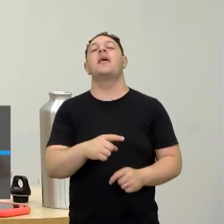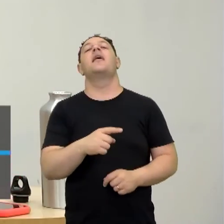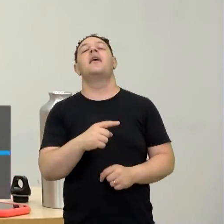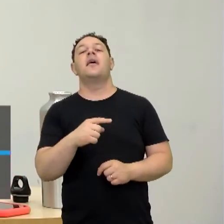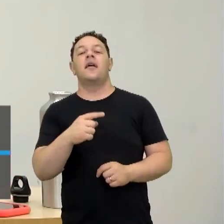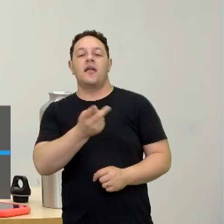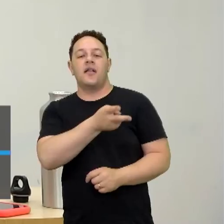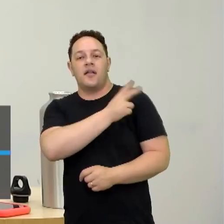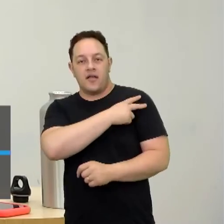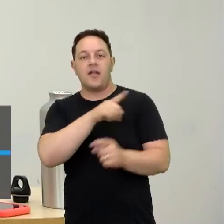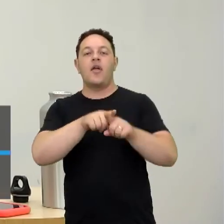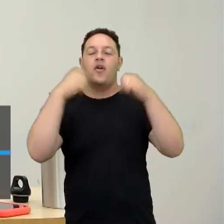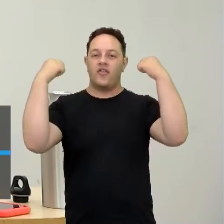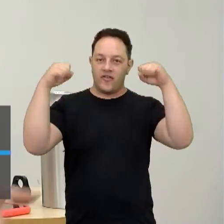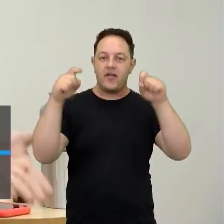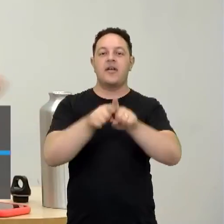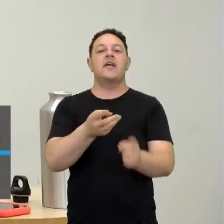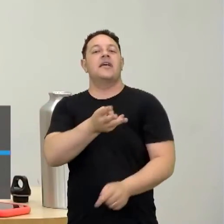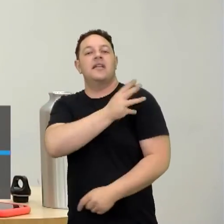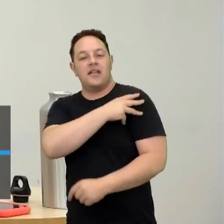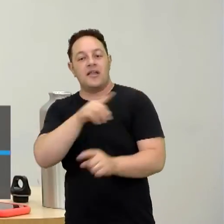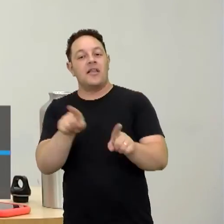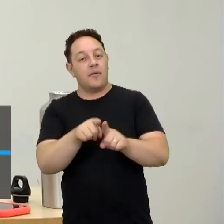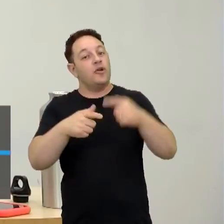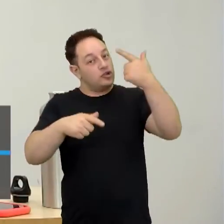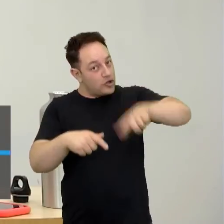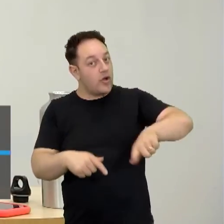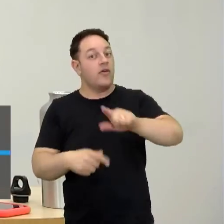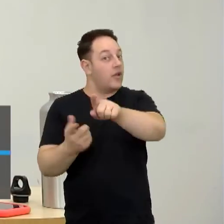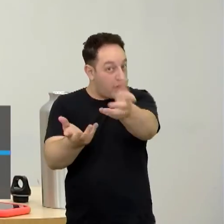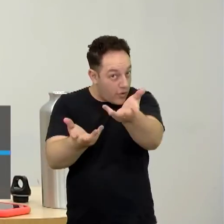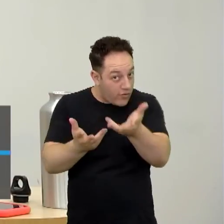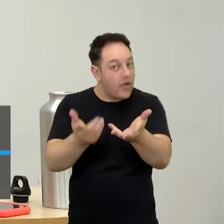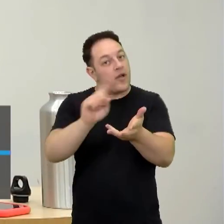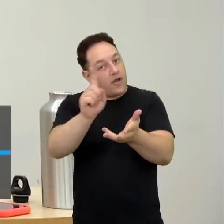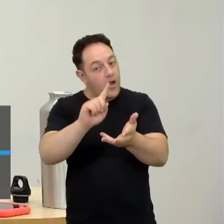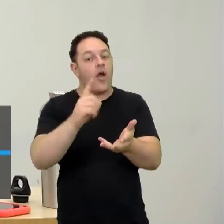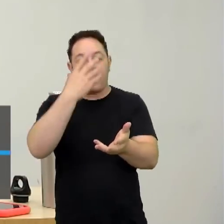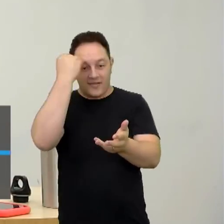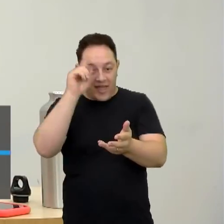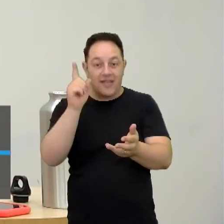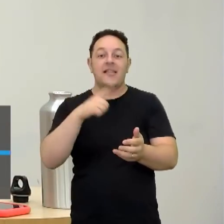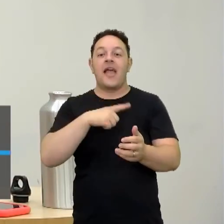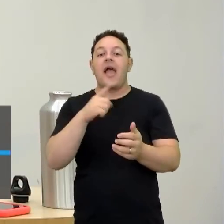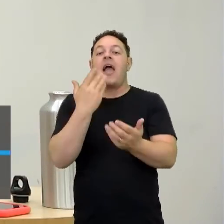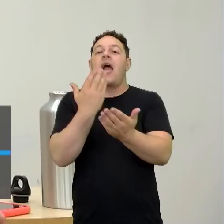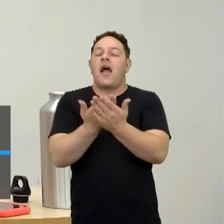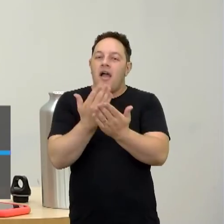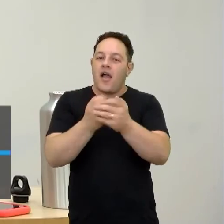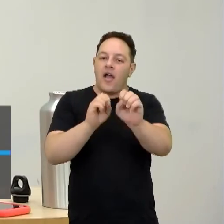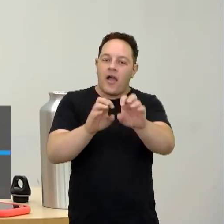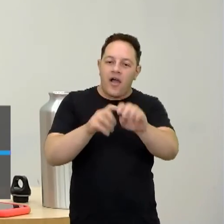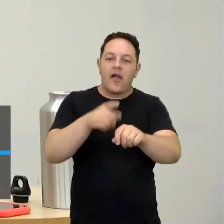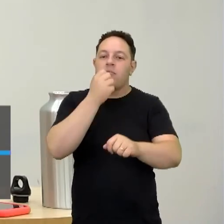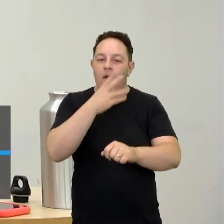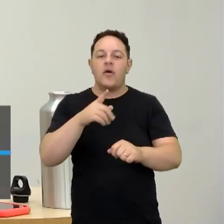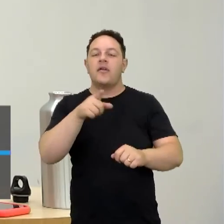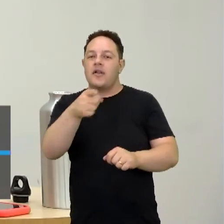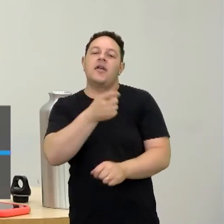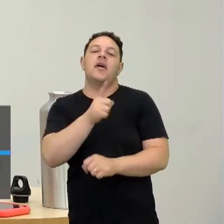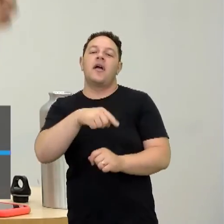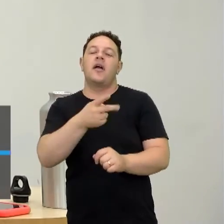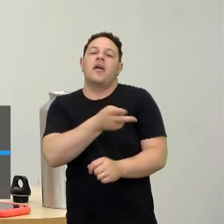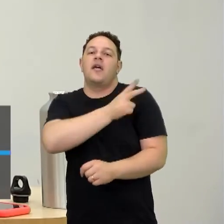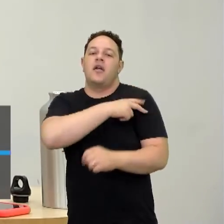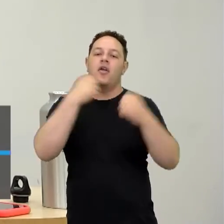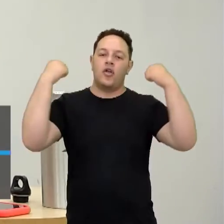física e a 3ª série novamente, para quem perdeu aí o convite, lá no começo da aula, vai ser uma aula interdisciplinar, 3ª série do ensino médio,